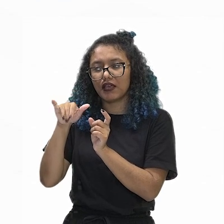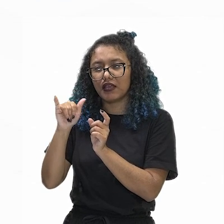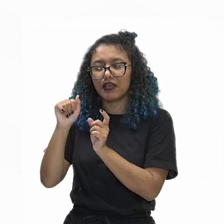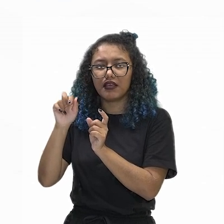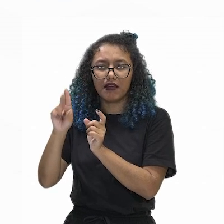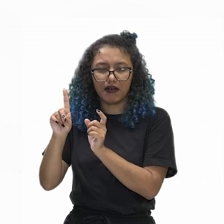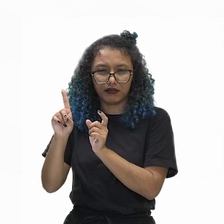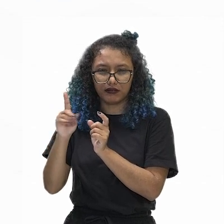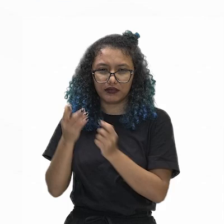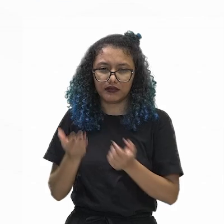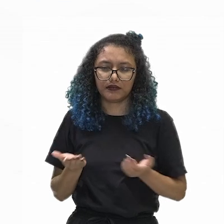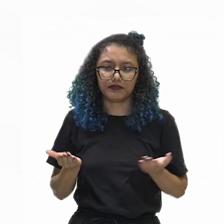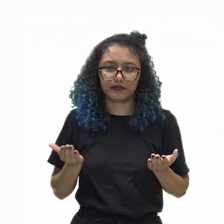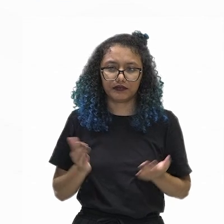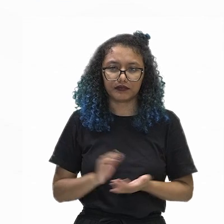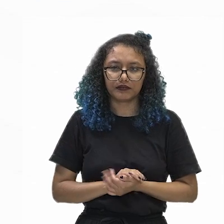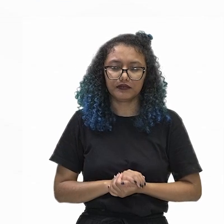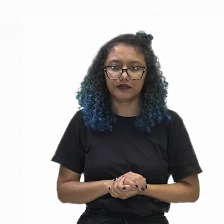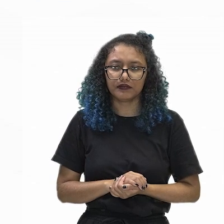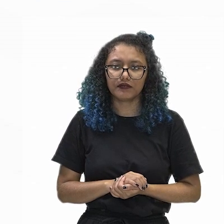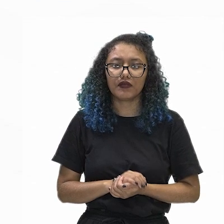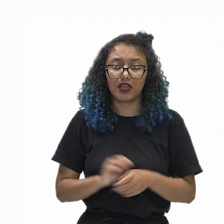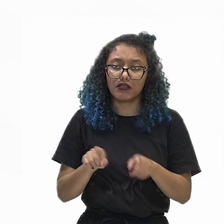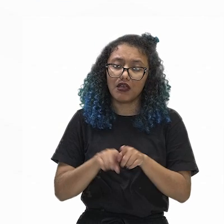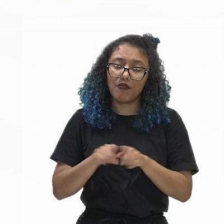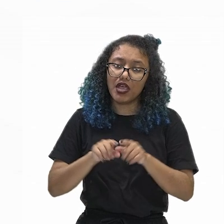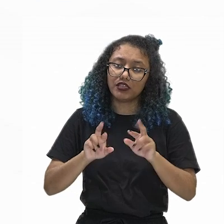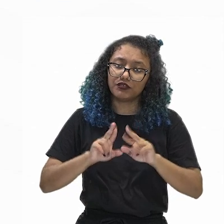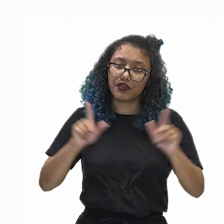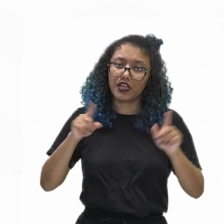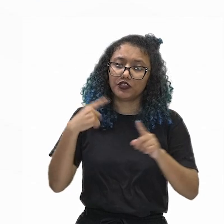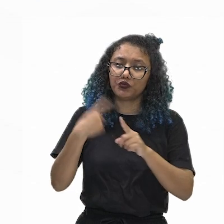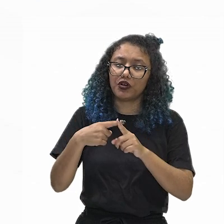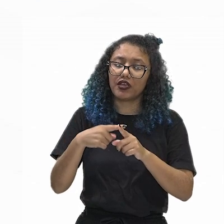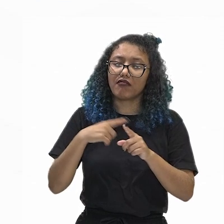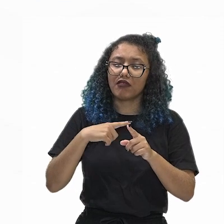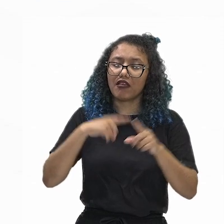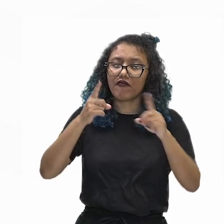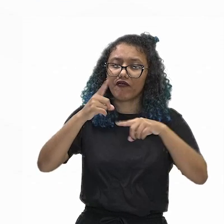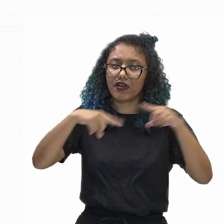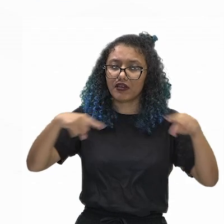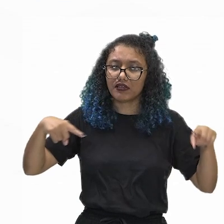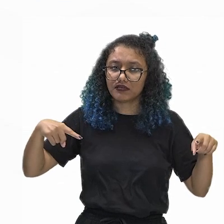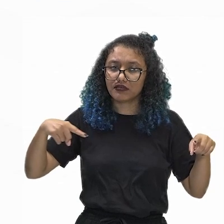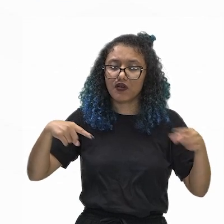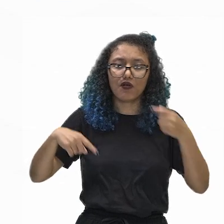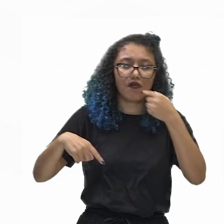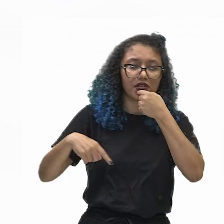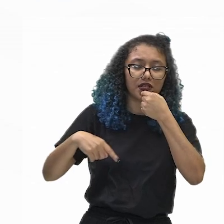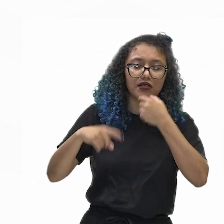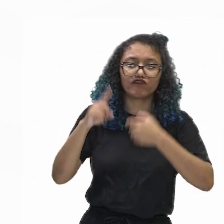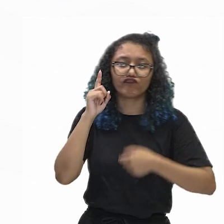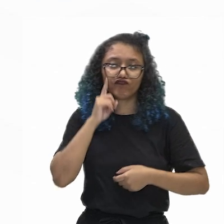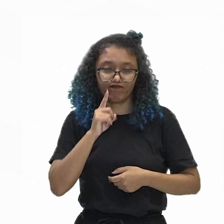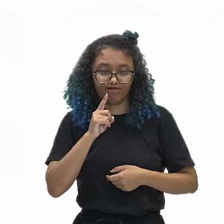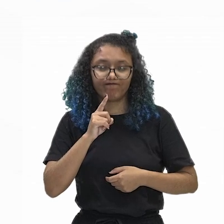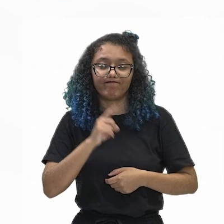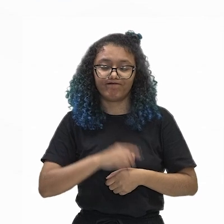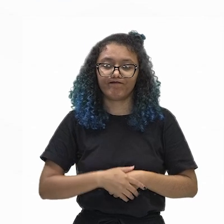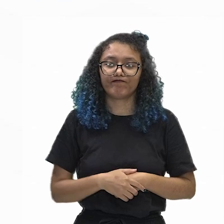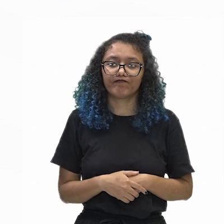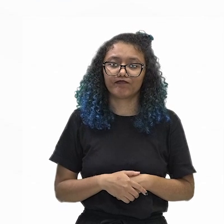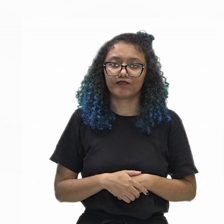diferente devido a essa variação que nós temos aqui do inglês britânico e americano. E aí